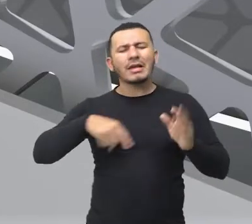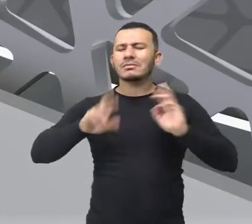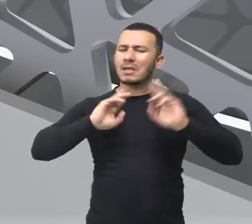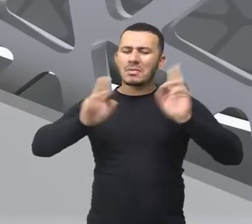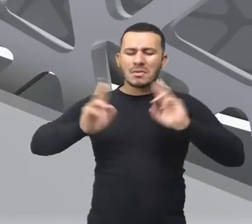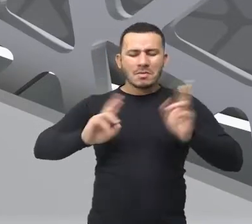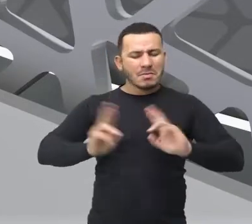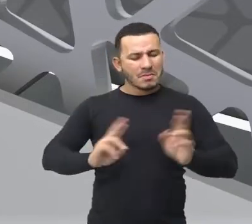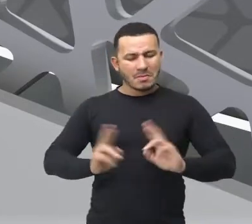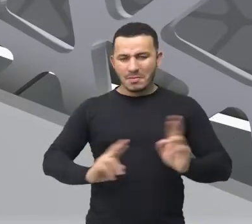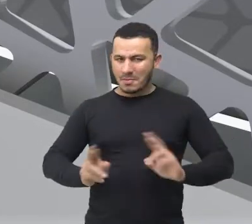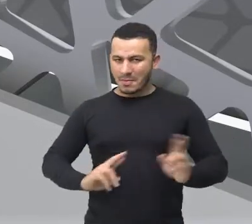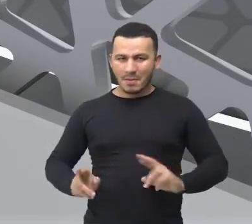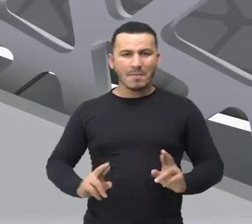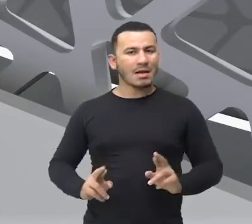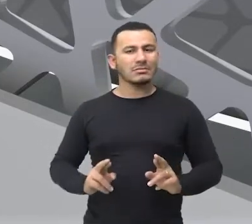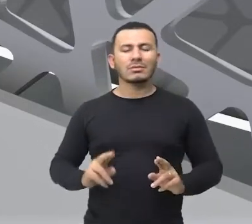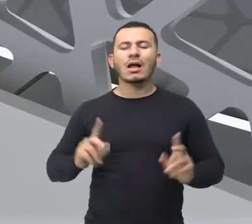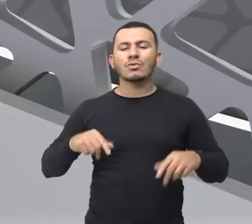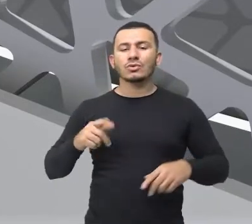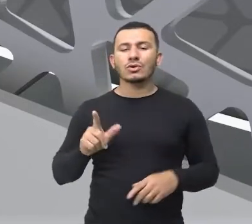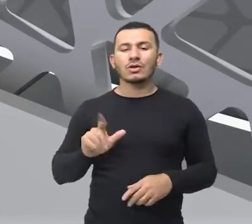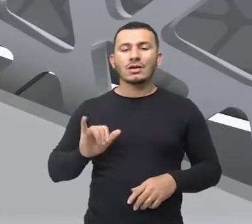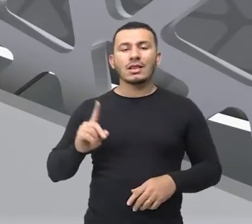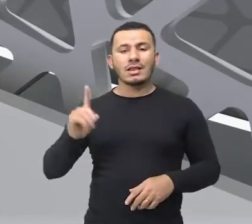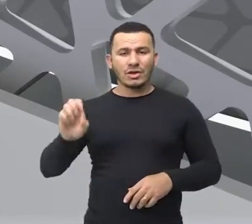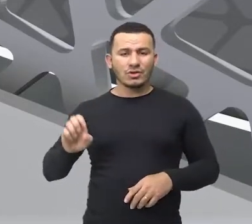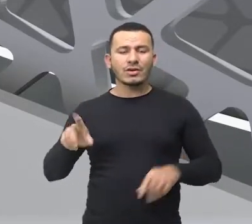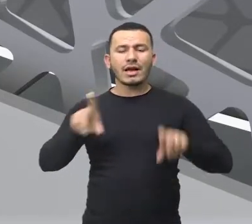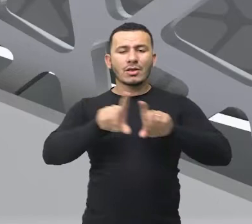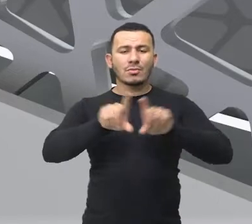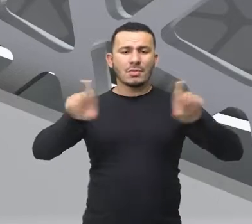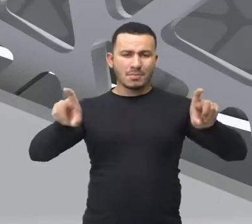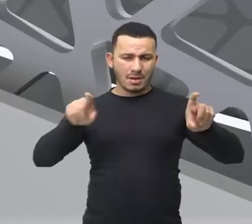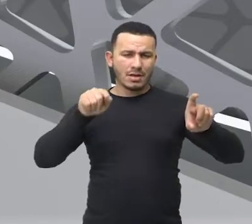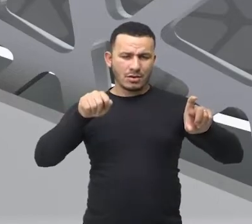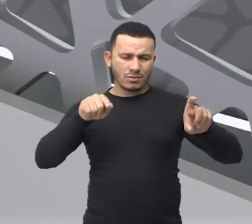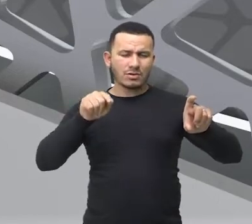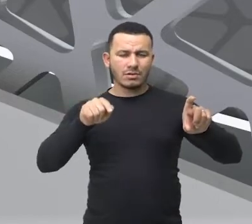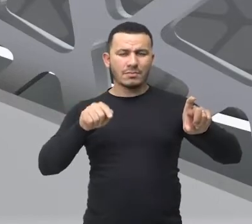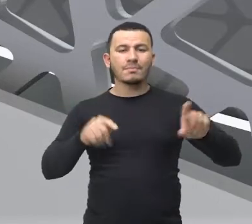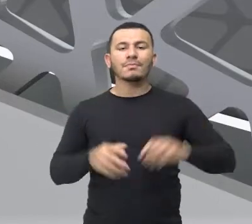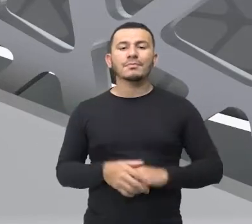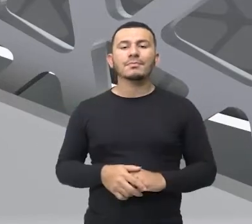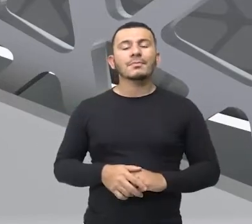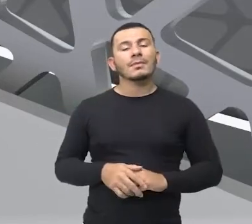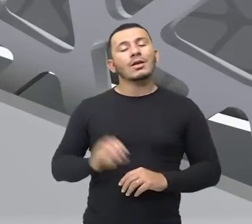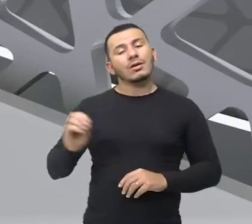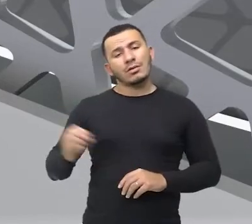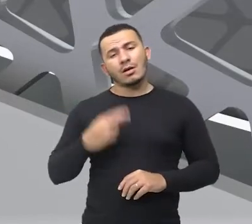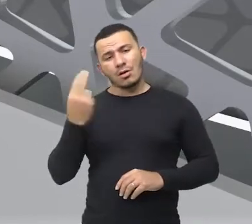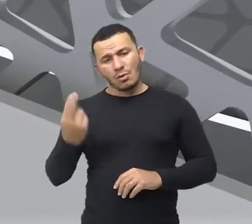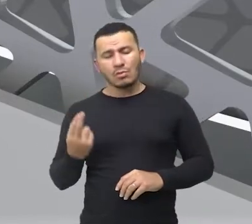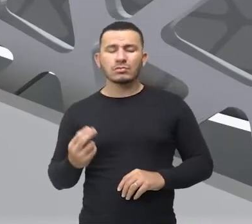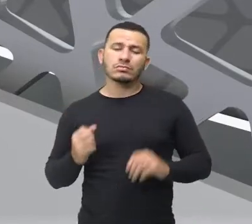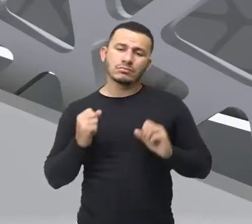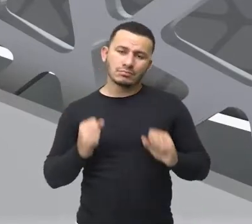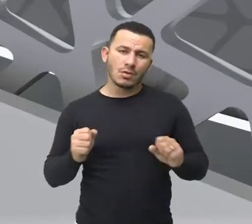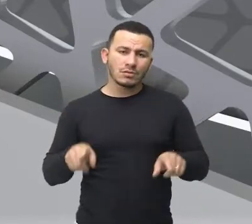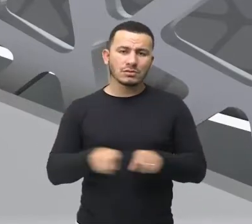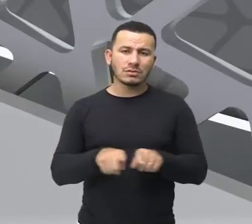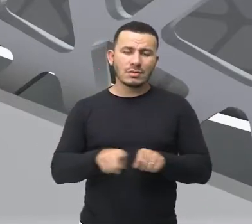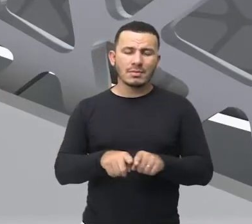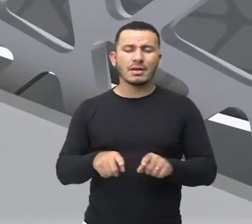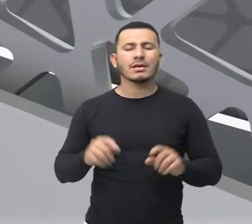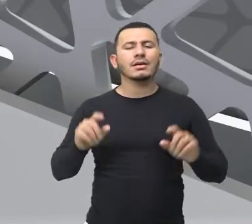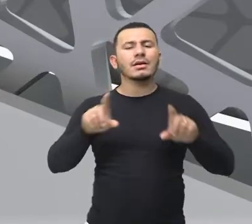essas perguntas logo no lead, certo? O primeiro parágrafo. Mas também há a possibilidade de parte